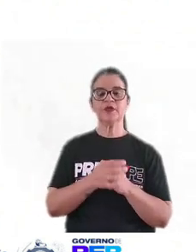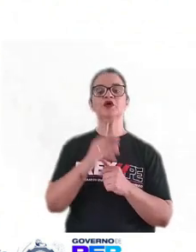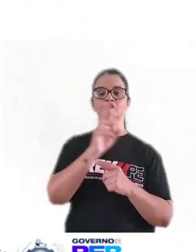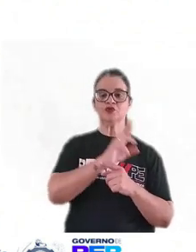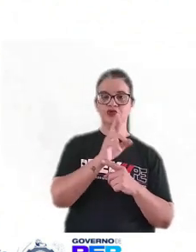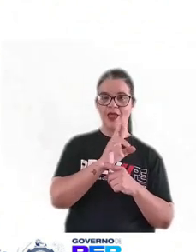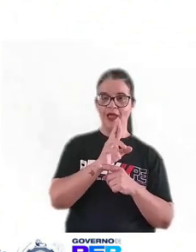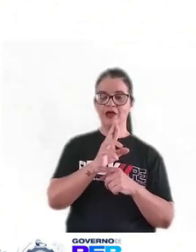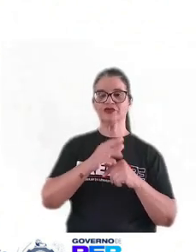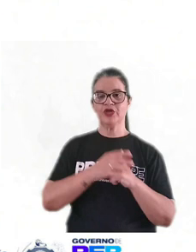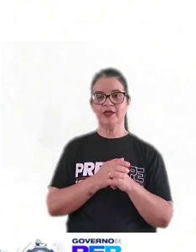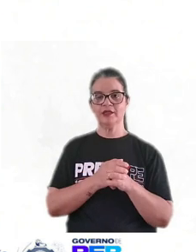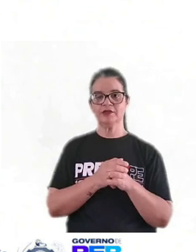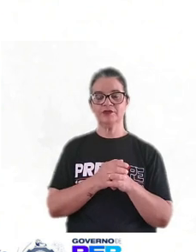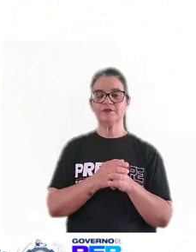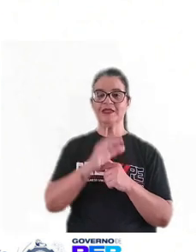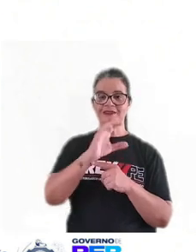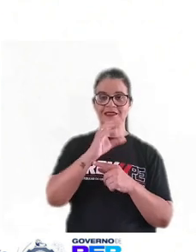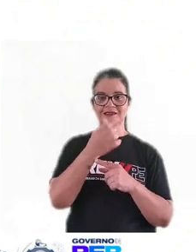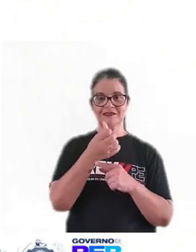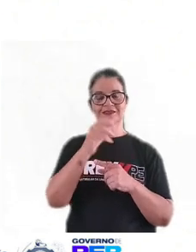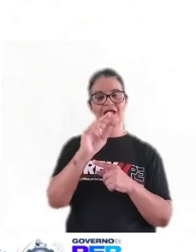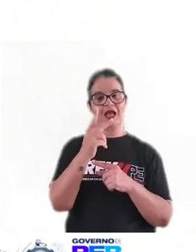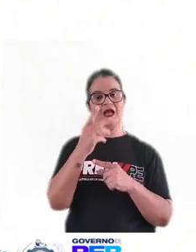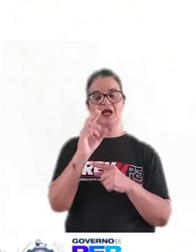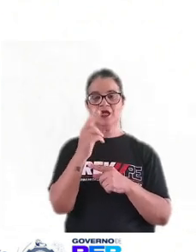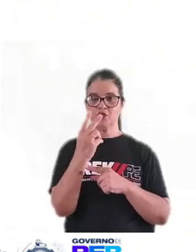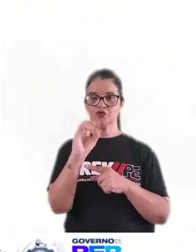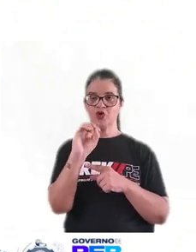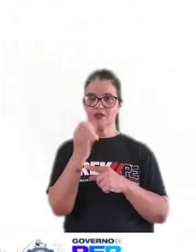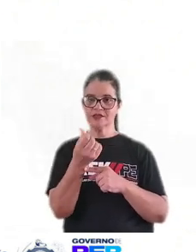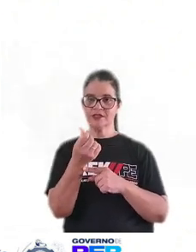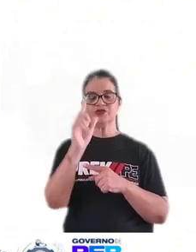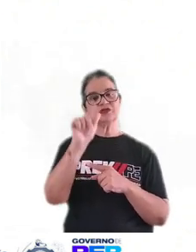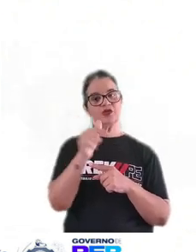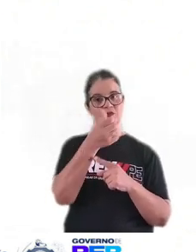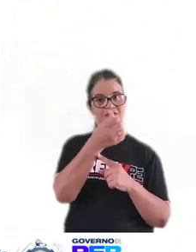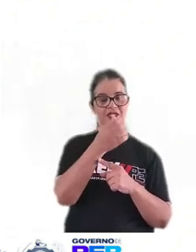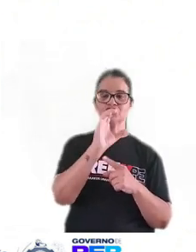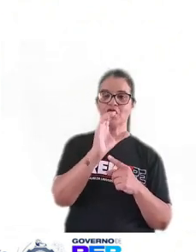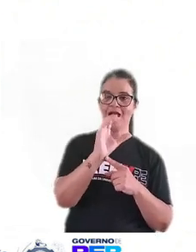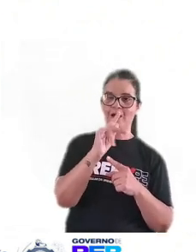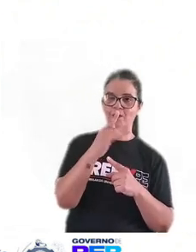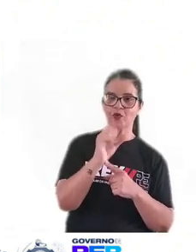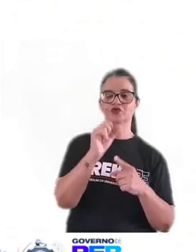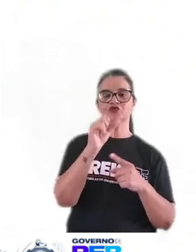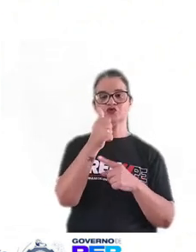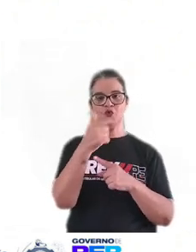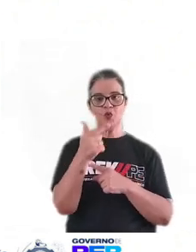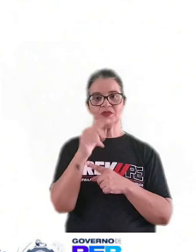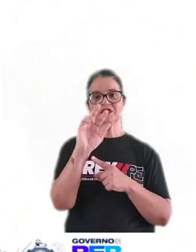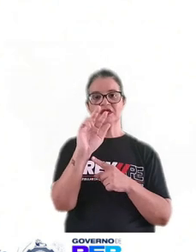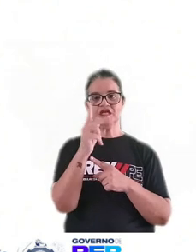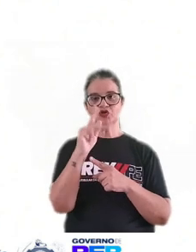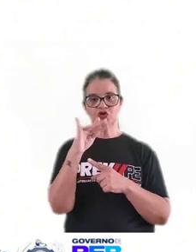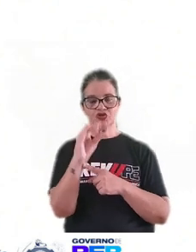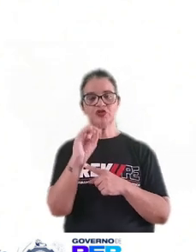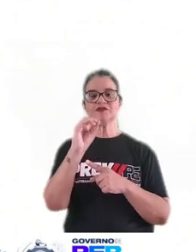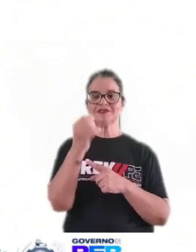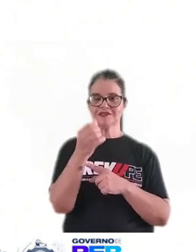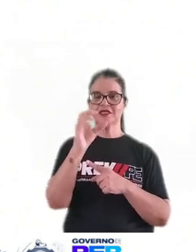então nos reagentes no C6H12O6 são 6 carbonos 12